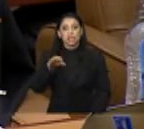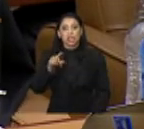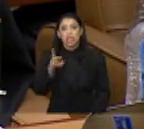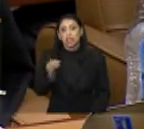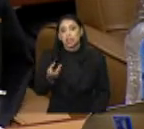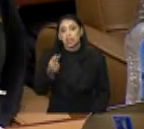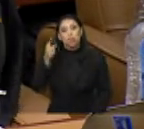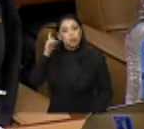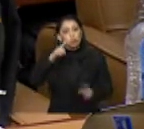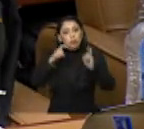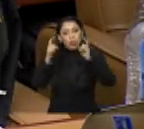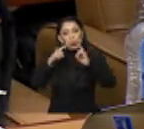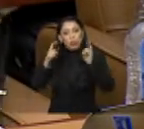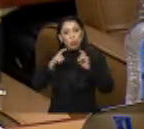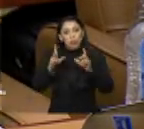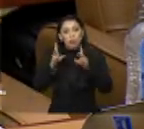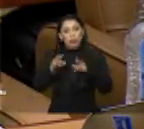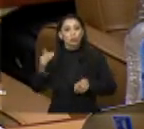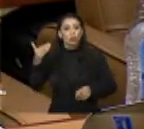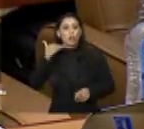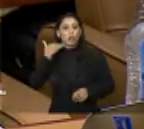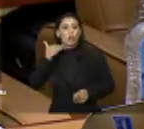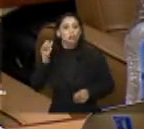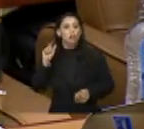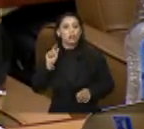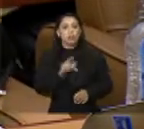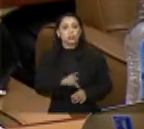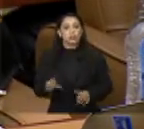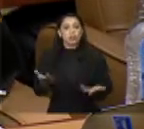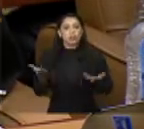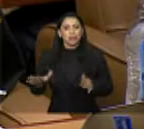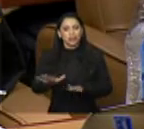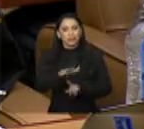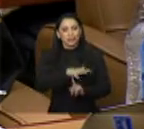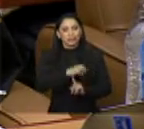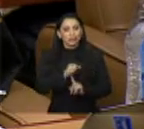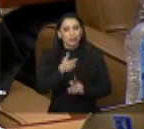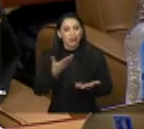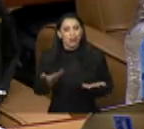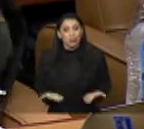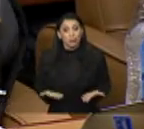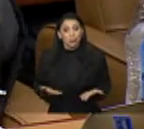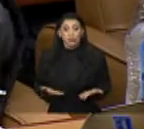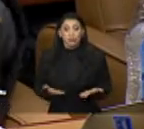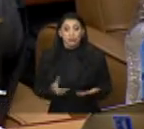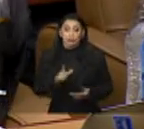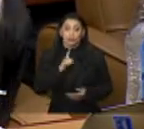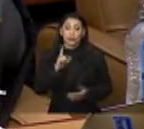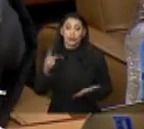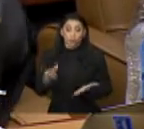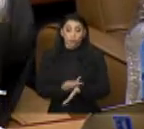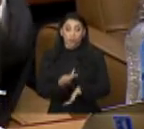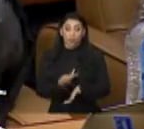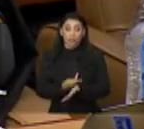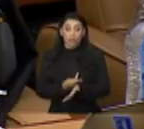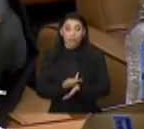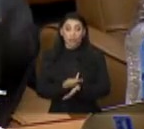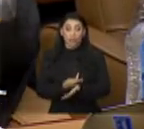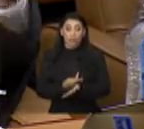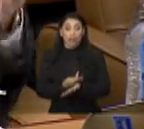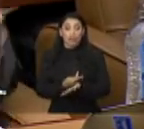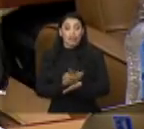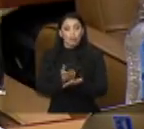a presidência do Banco Central e a educação com as exceções que confirmam a regra acaba entrando na divisão